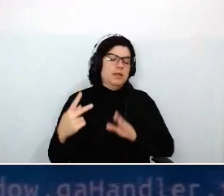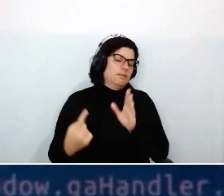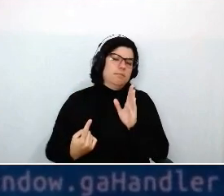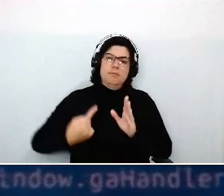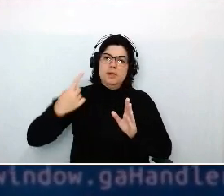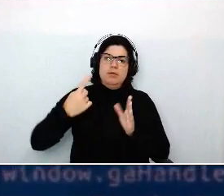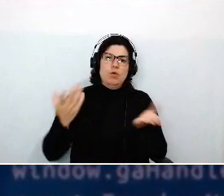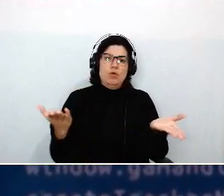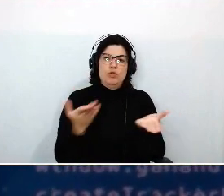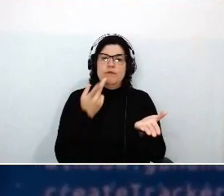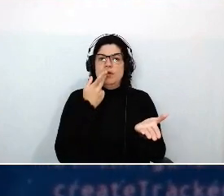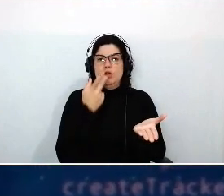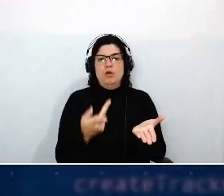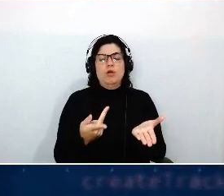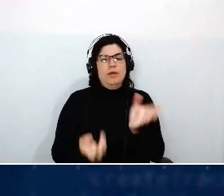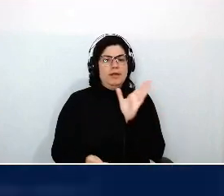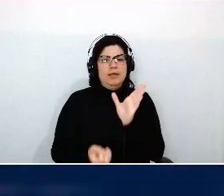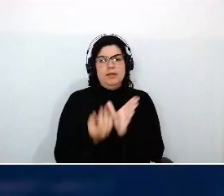hoje de ChatGPT e Copilot.